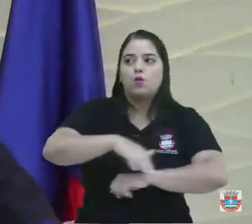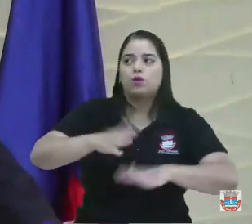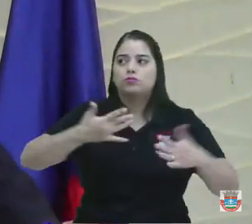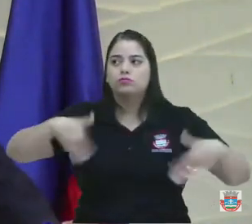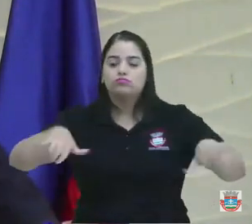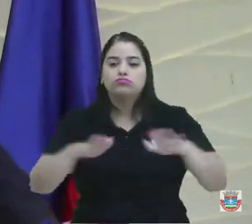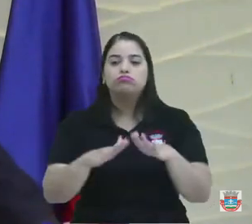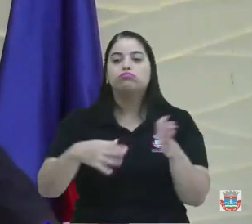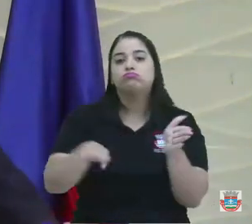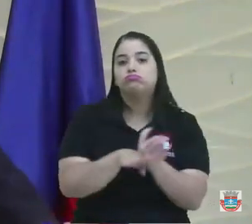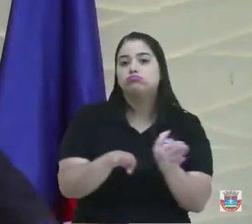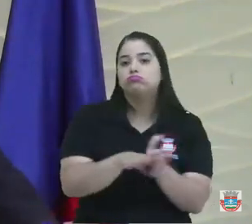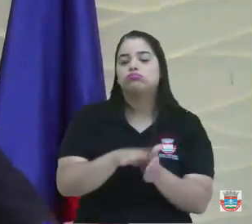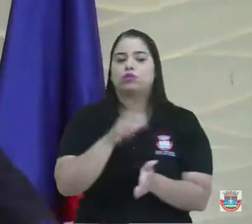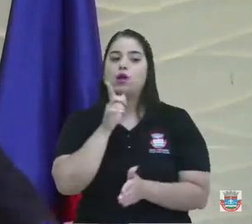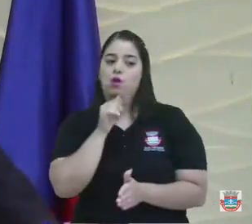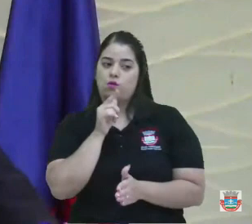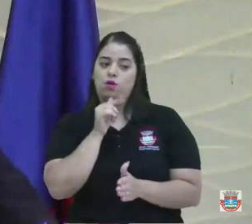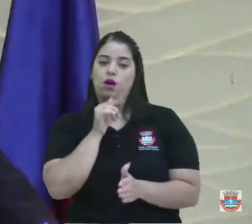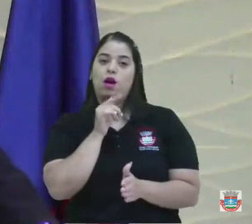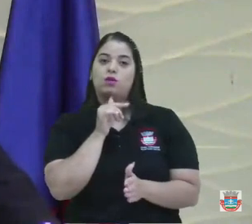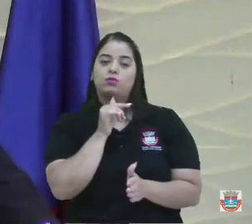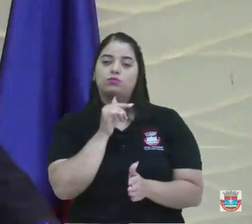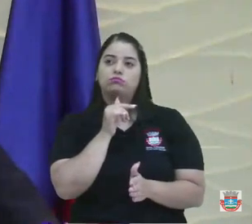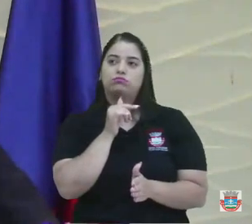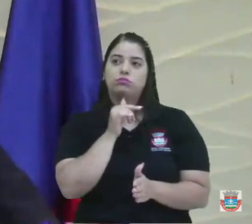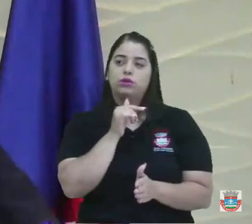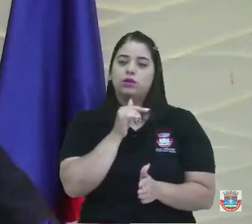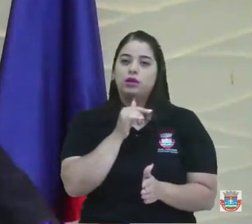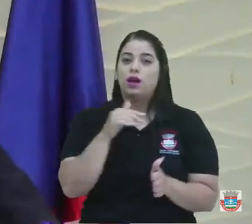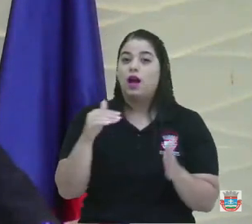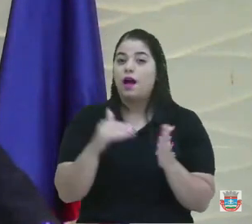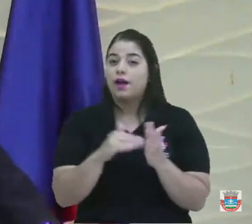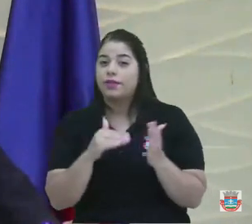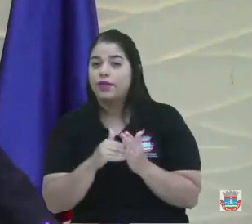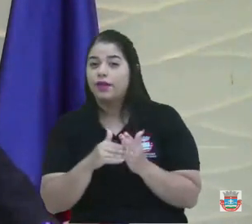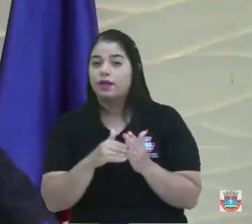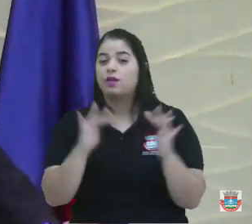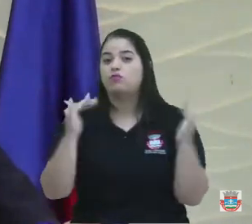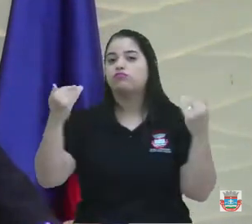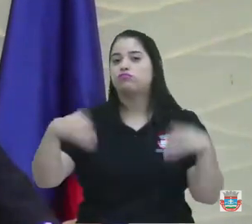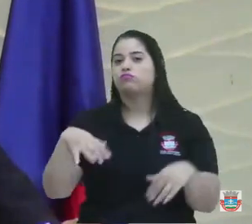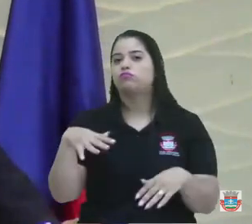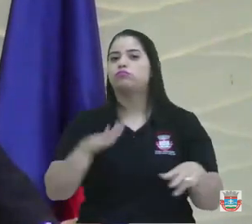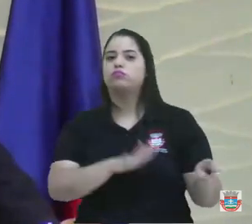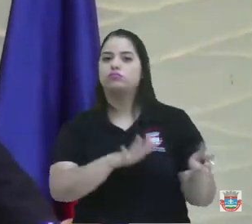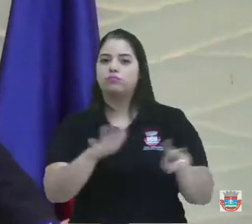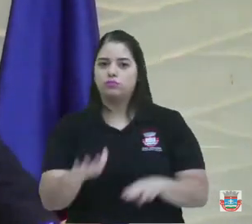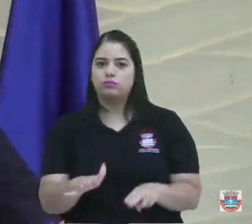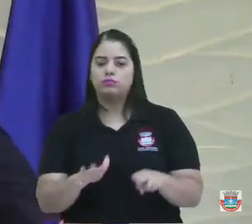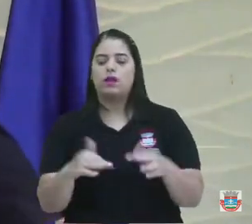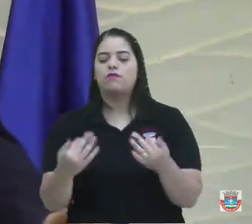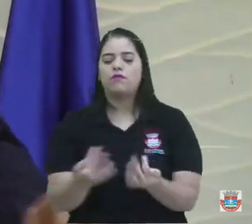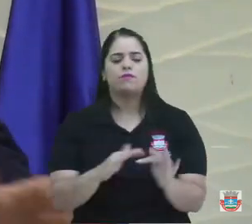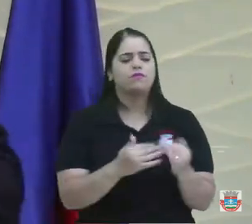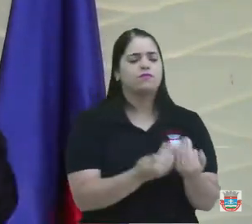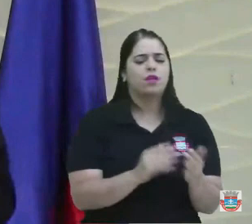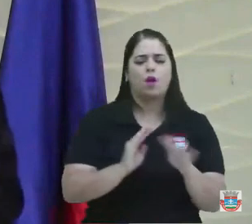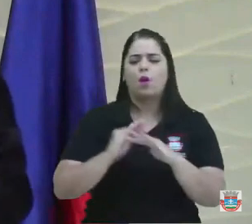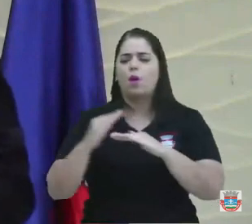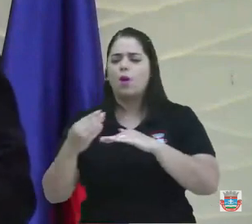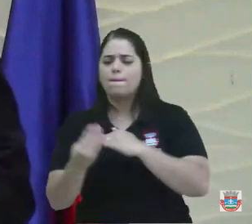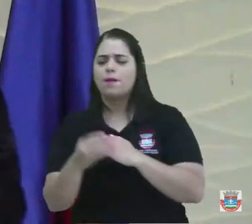né, chegando água, mas o abastecimento continua até o final de semana para que todas as famílias, o bairro inteiro do Santo Afonso,